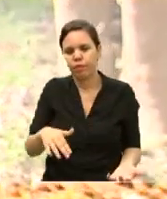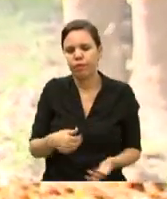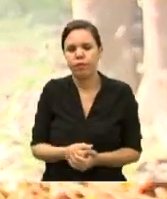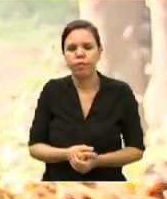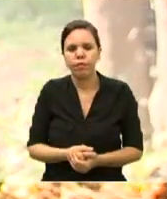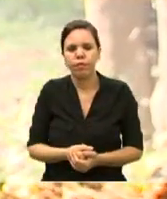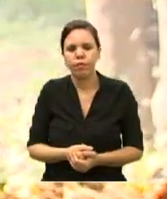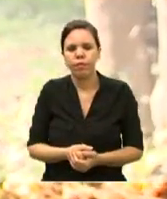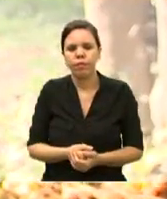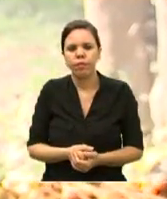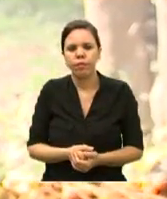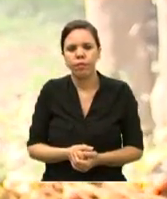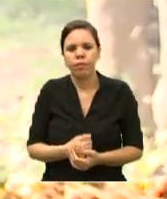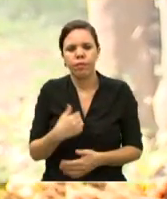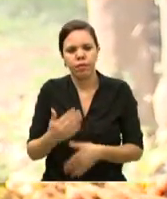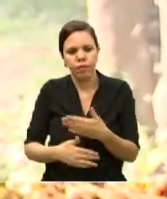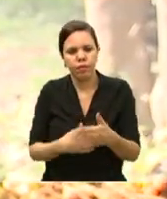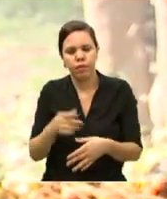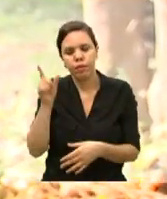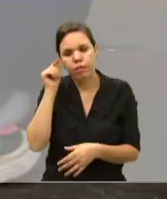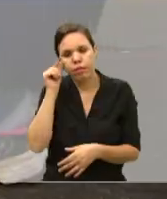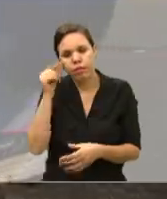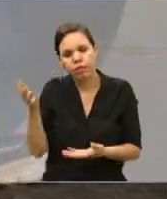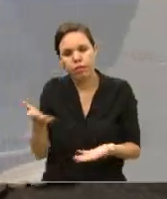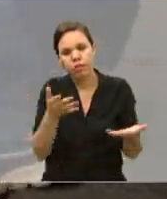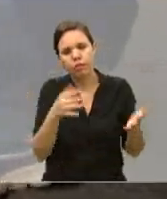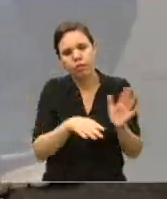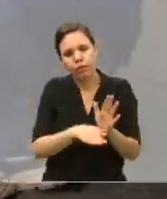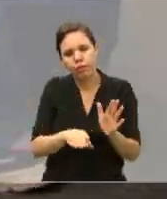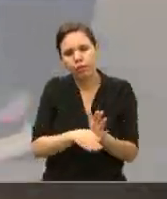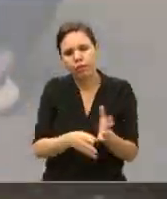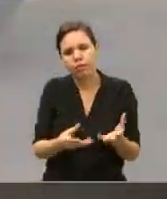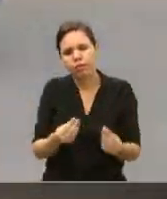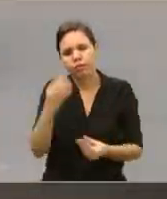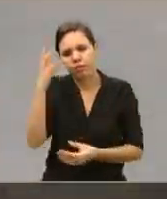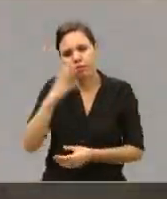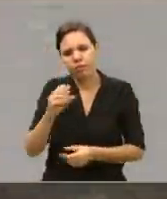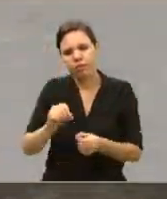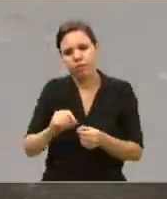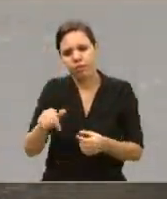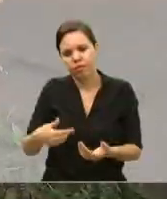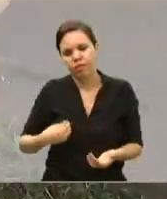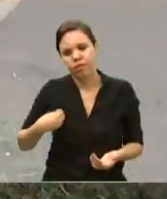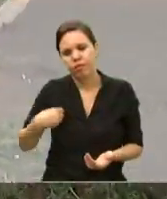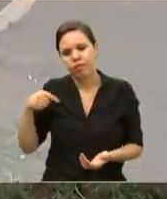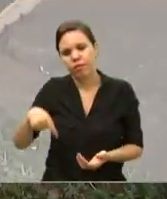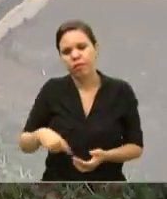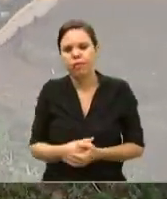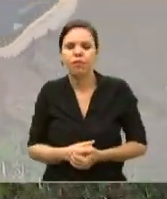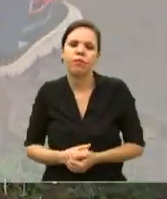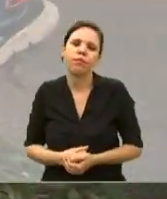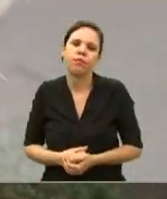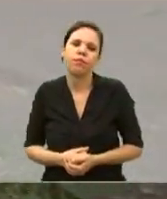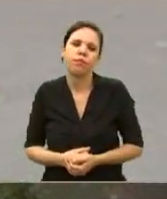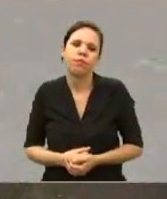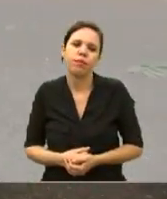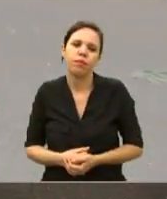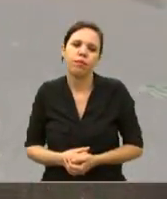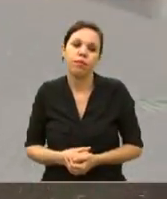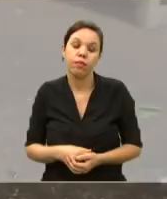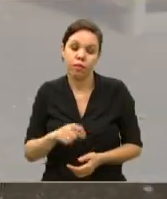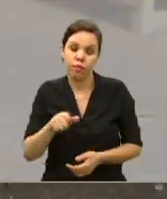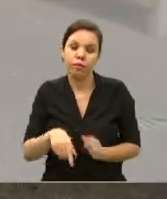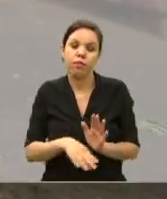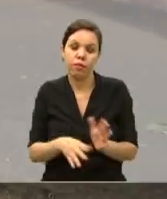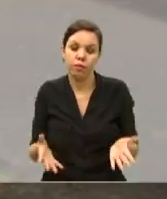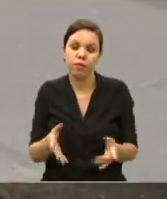físico, no corpo etérico, no eu dessa criança. Ela faz parte, aquela história também dentro do currículo é